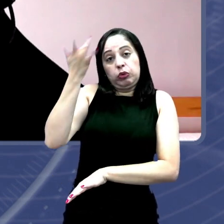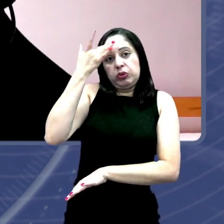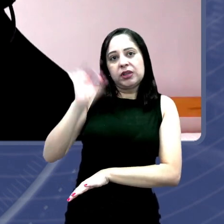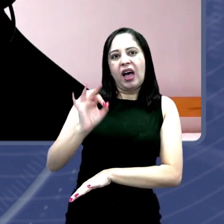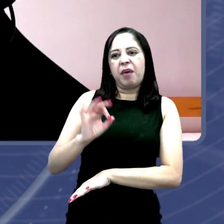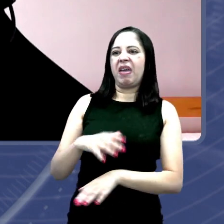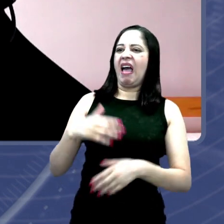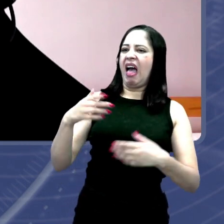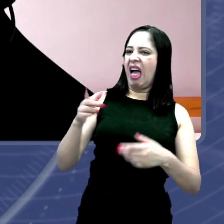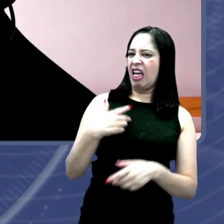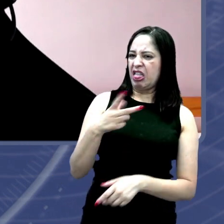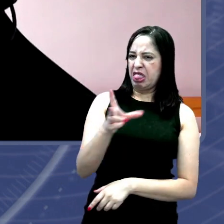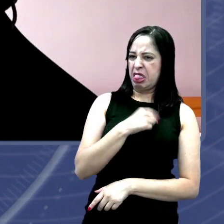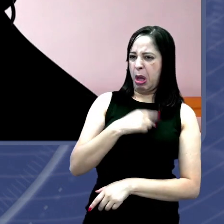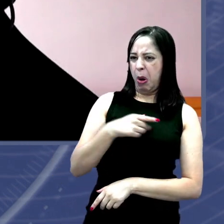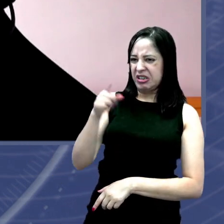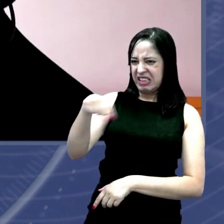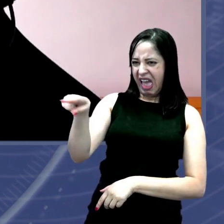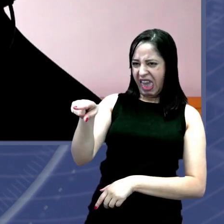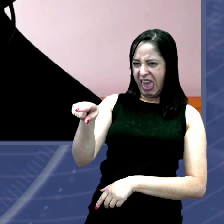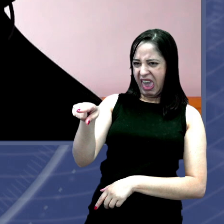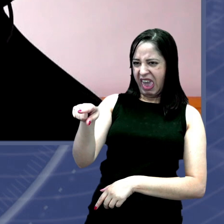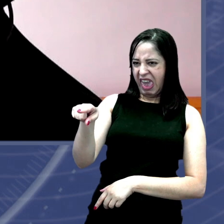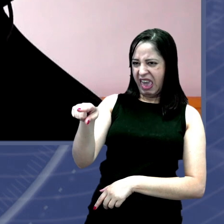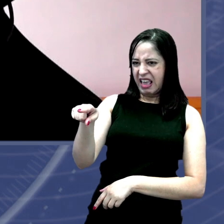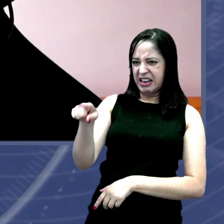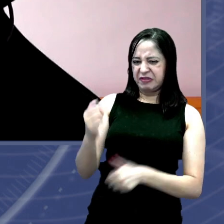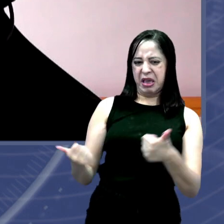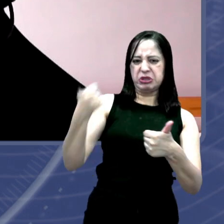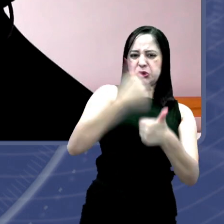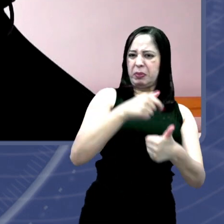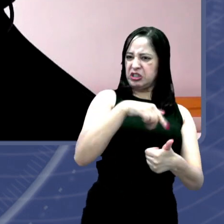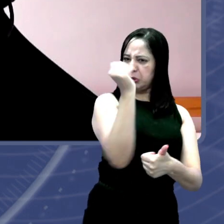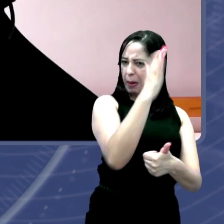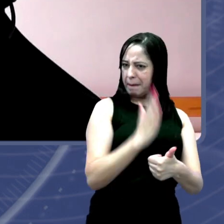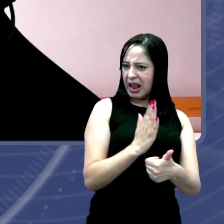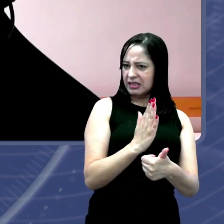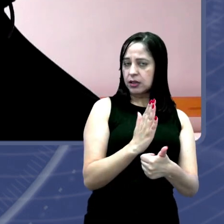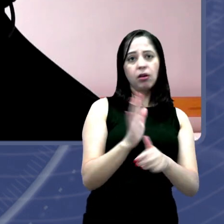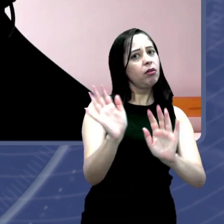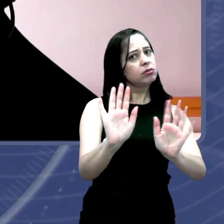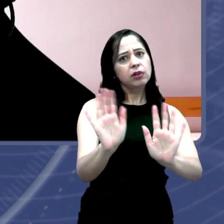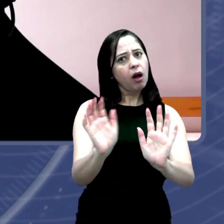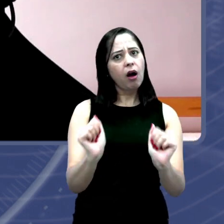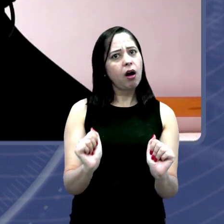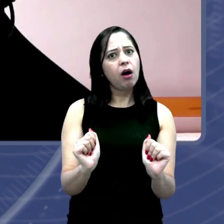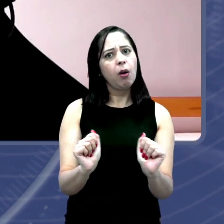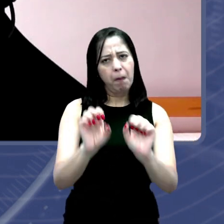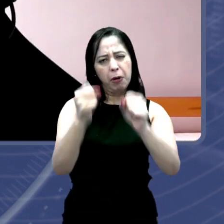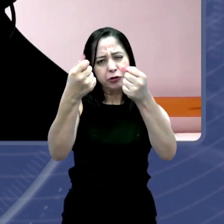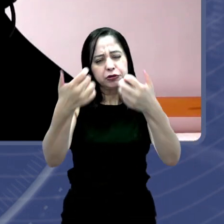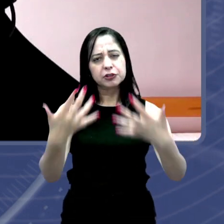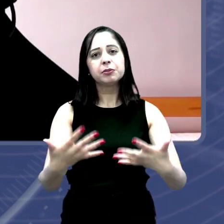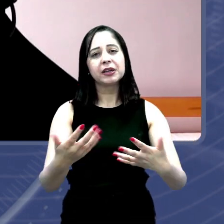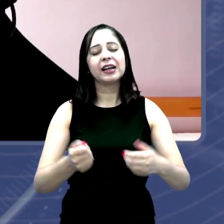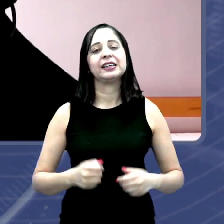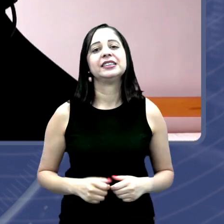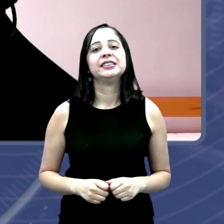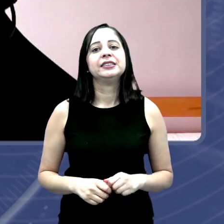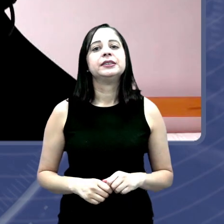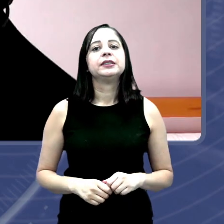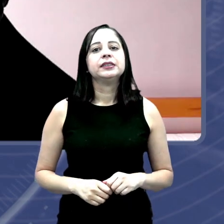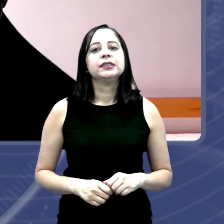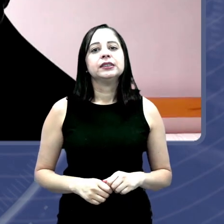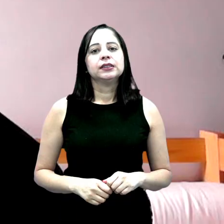não, mas vão tomar os lugares aqui dos nativos, dos brasileiros, e não é bem assim, né? Queria que você falasse um pouquinho disso para a